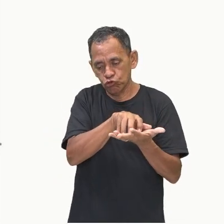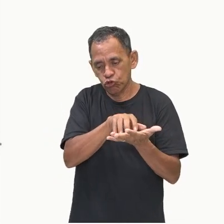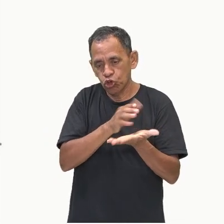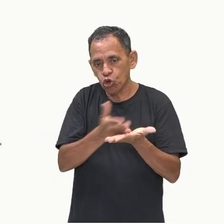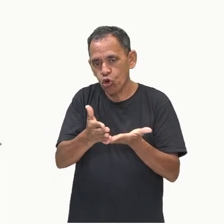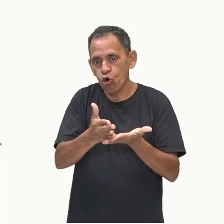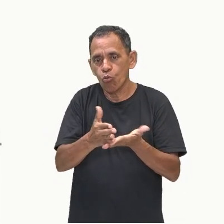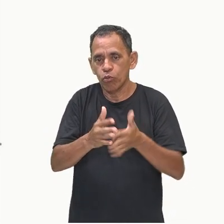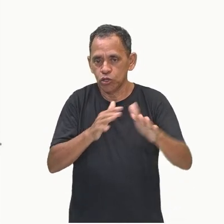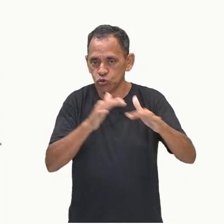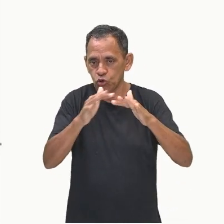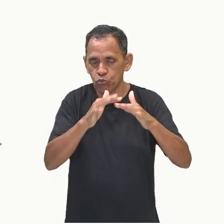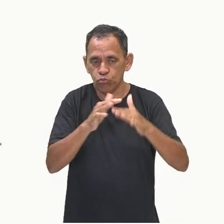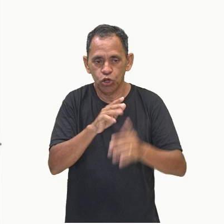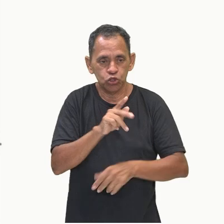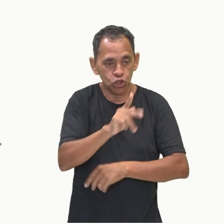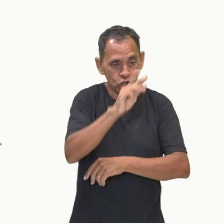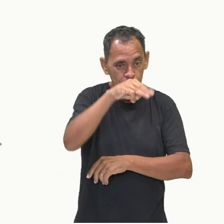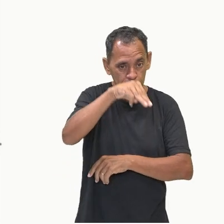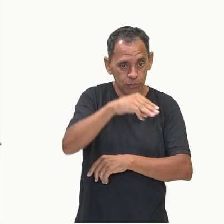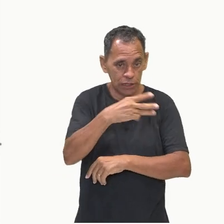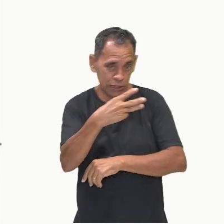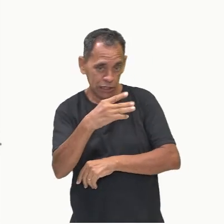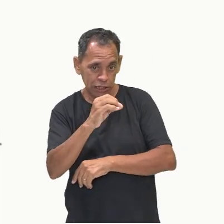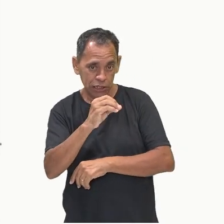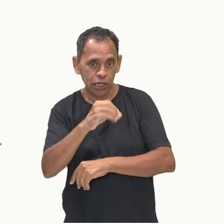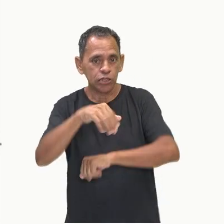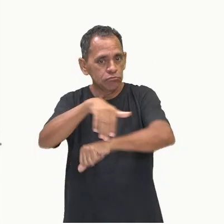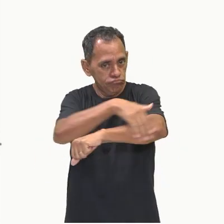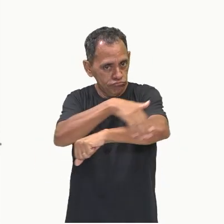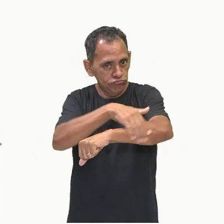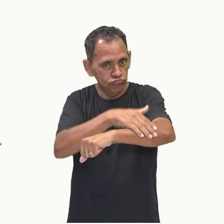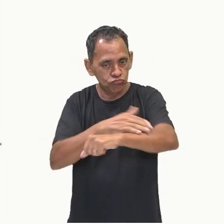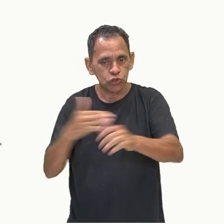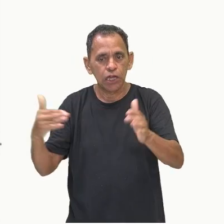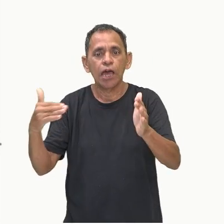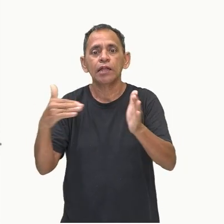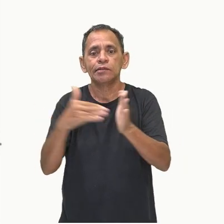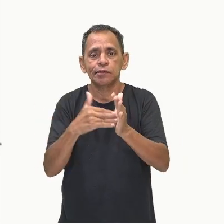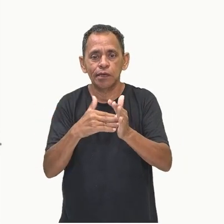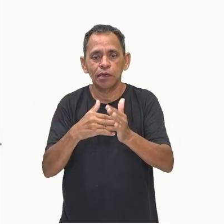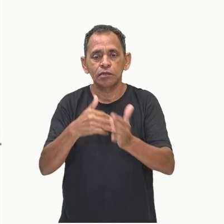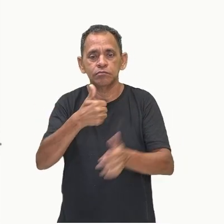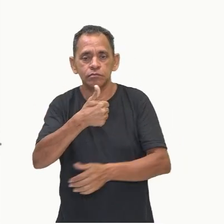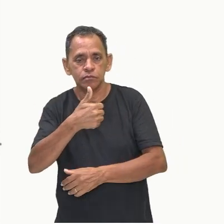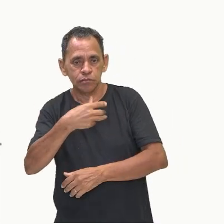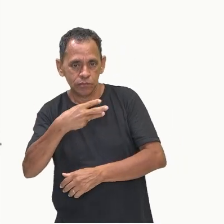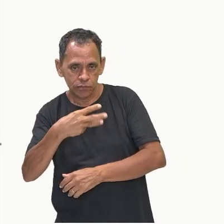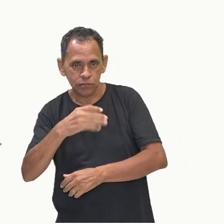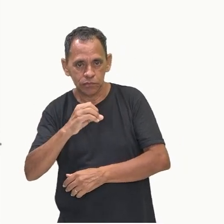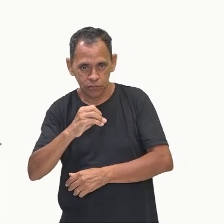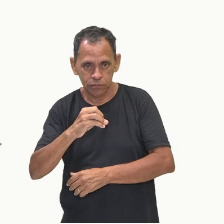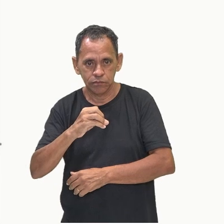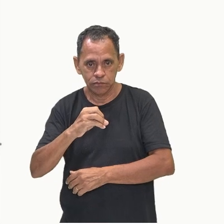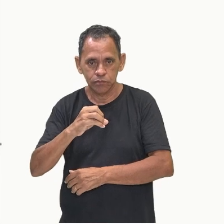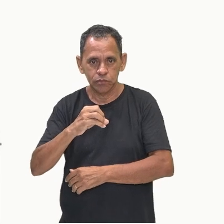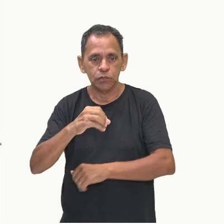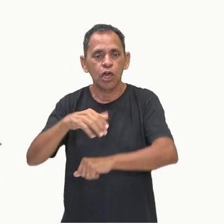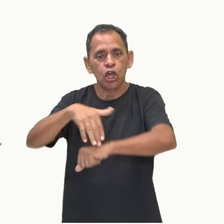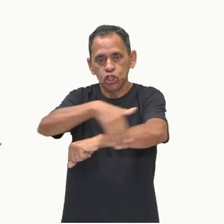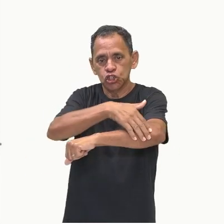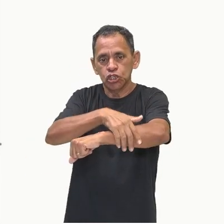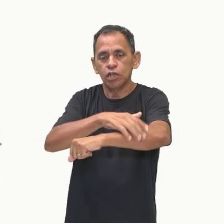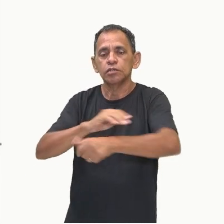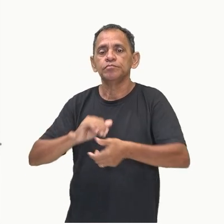qum 30 de uma estrada e chega até o qum 130 da mesma estrada a partir do